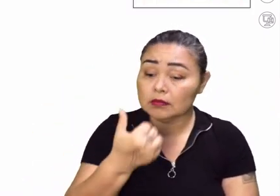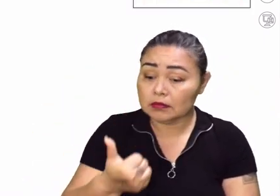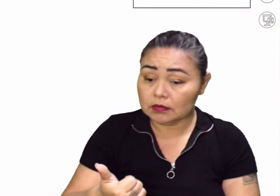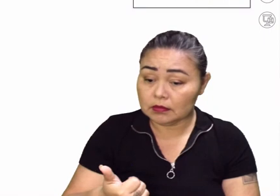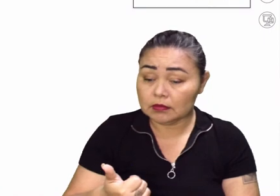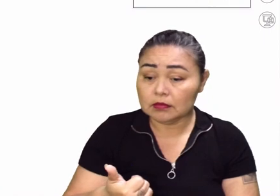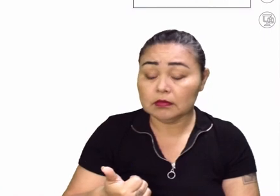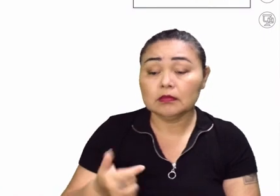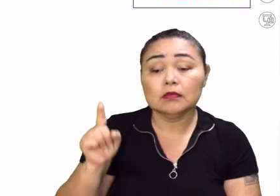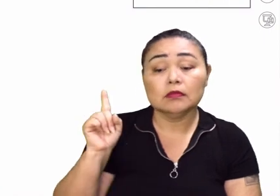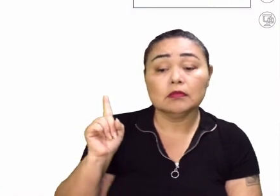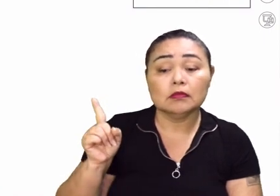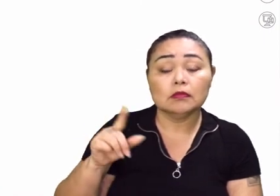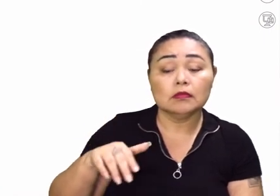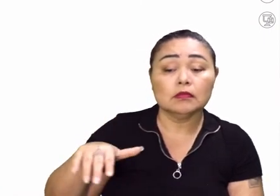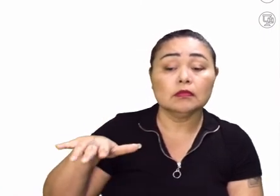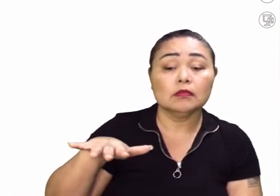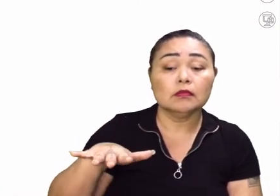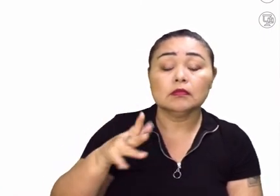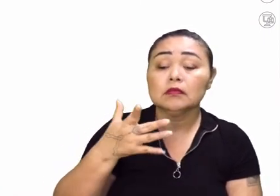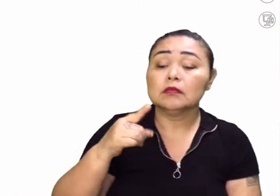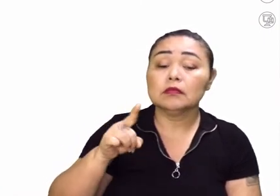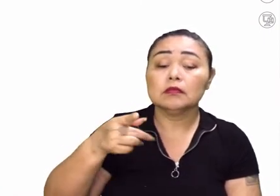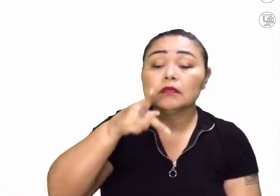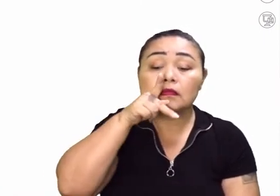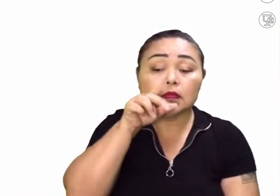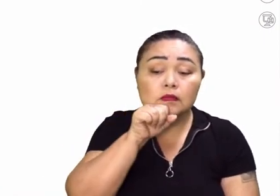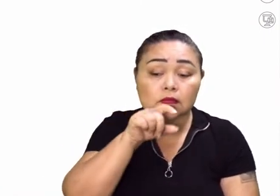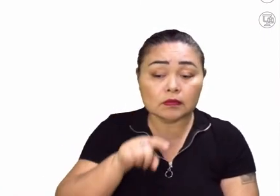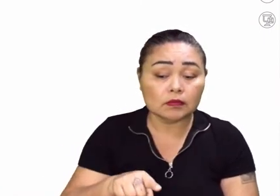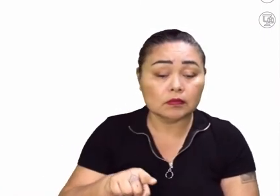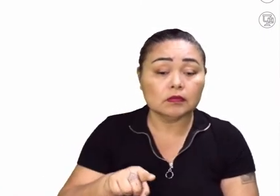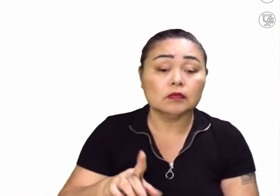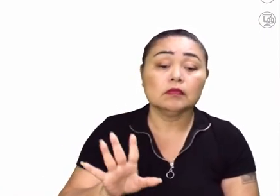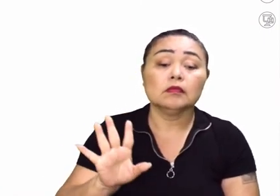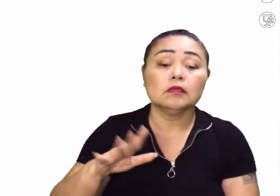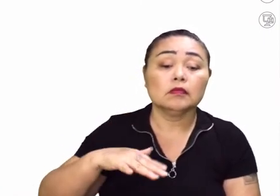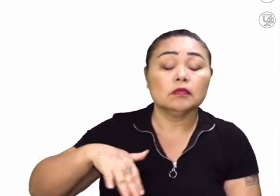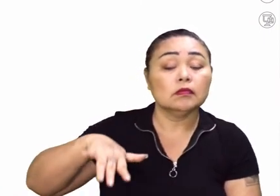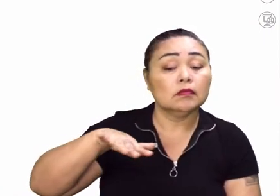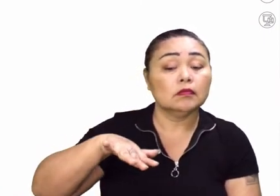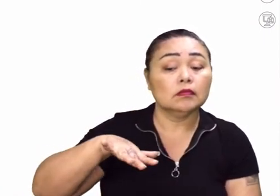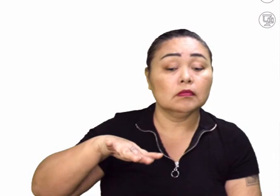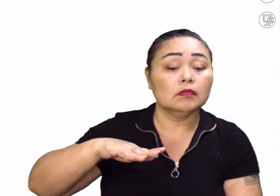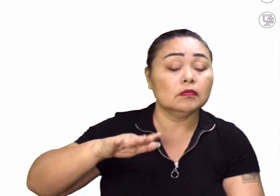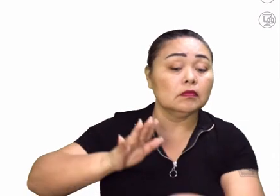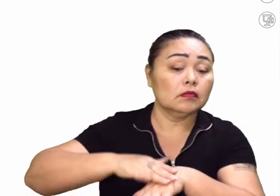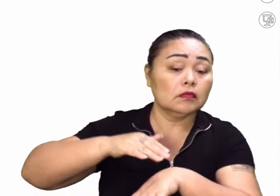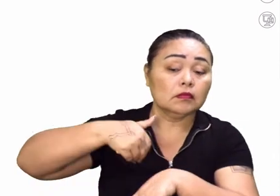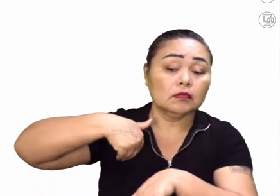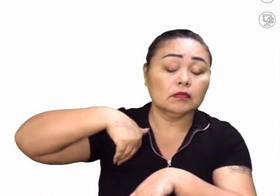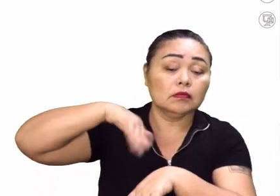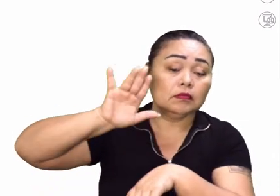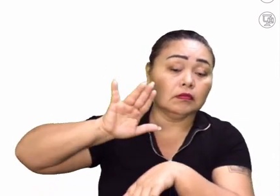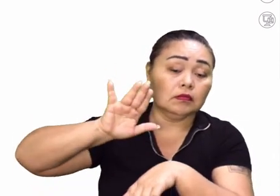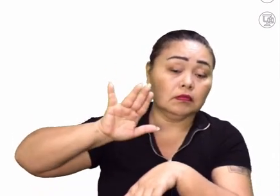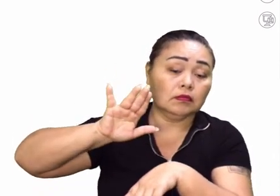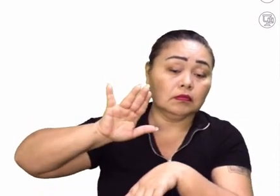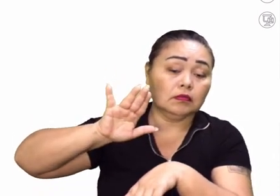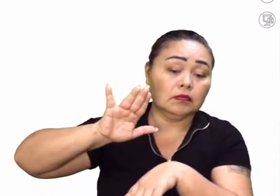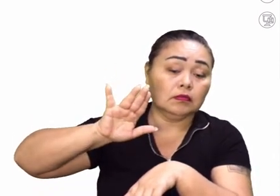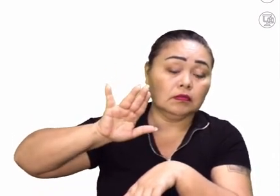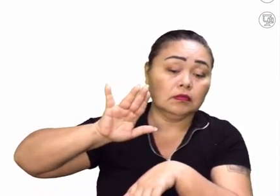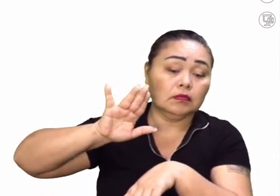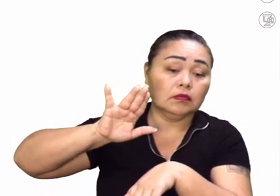só que a região de Porto Velho tá onde nós estamos mais aqui a região